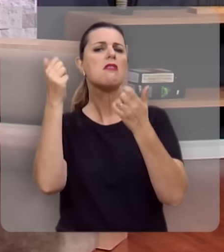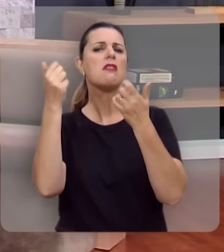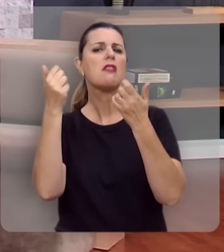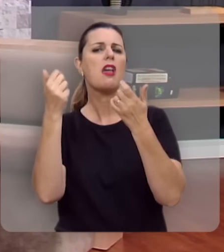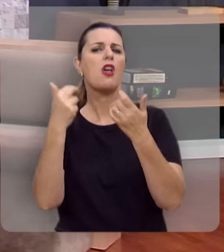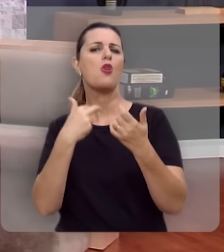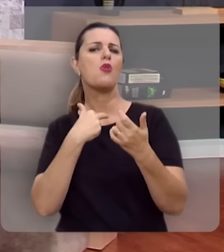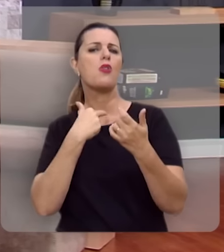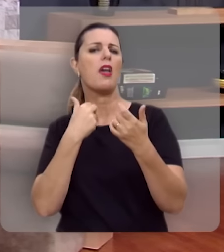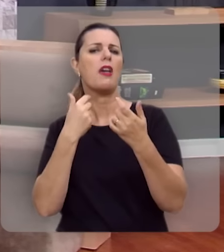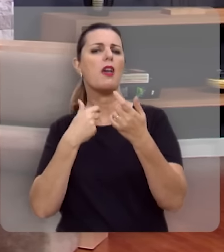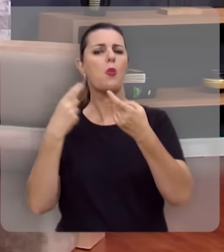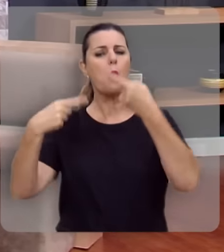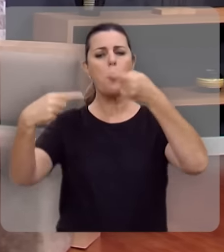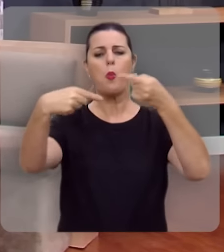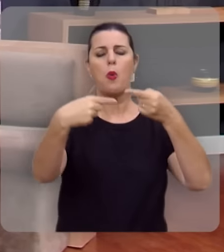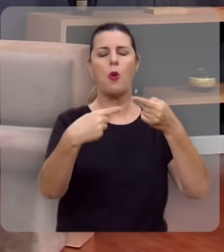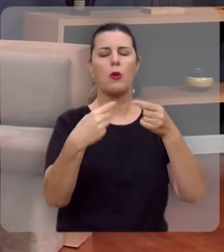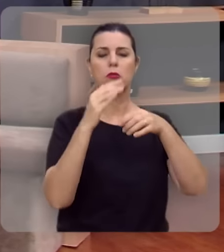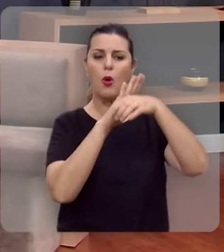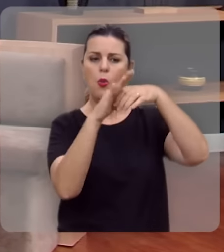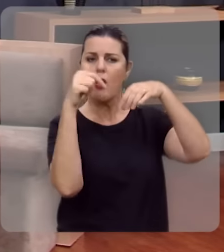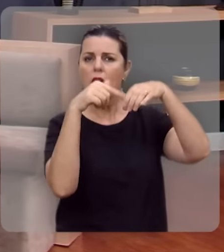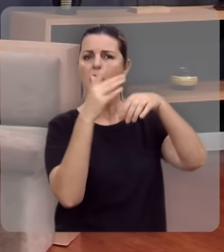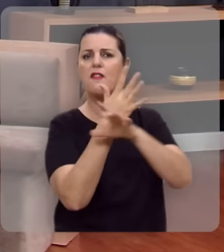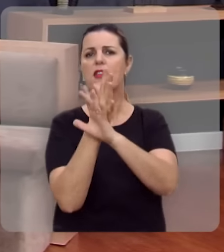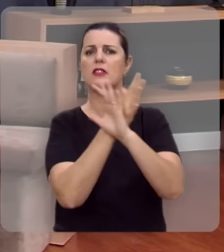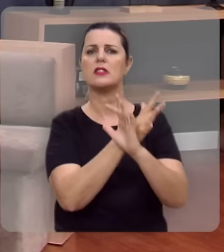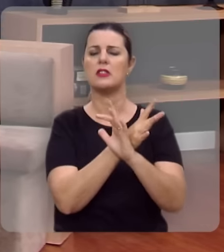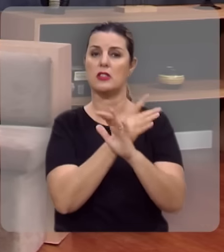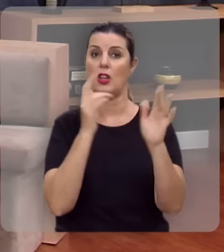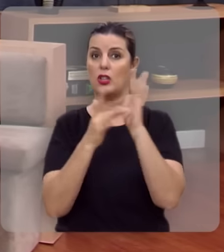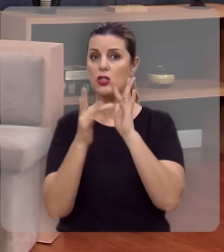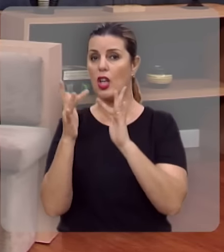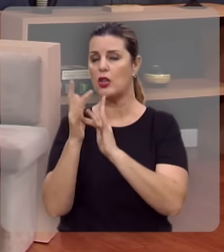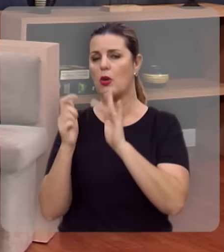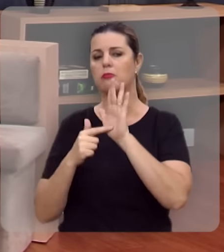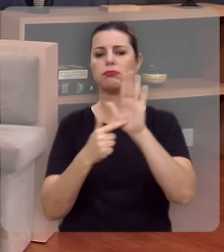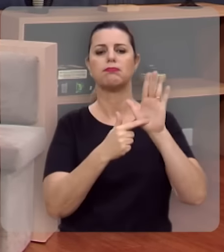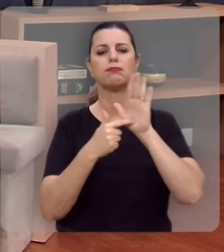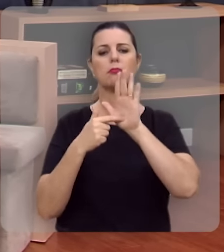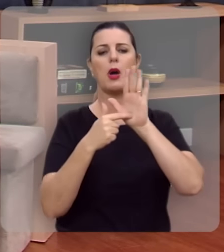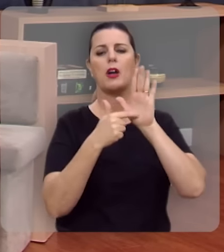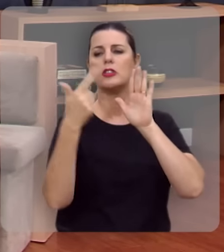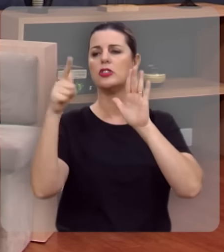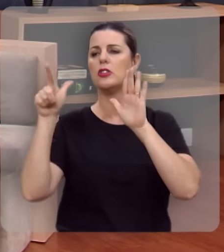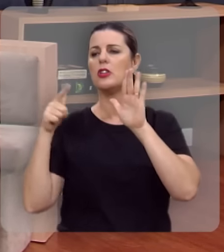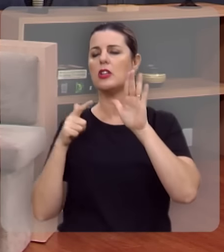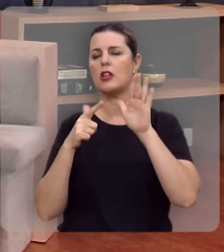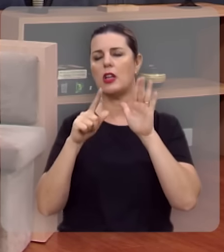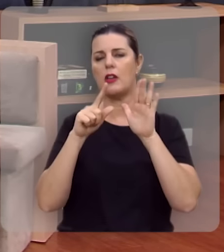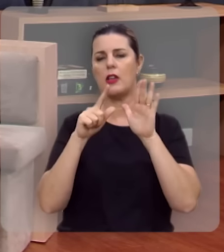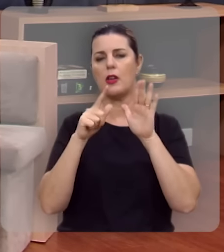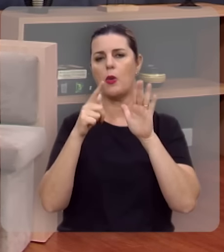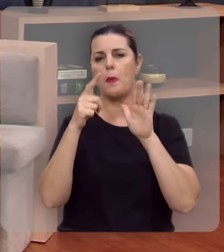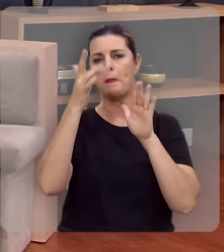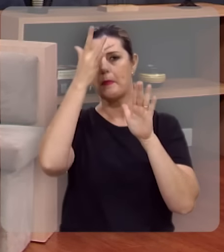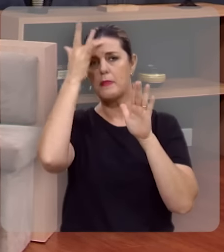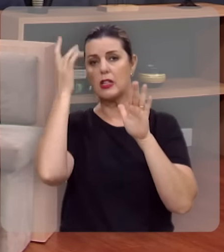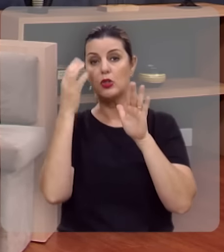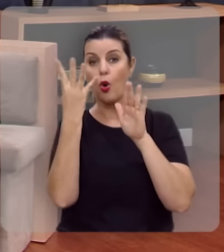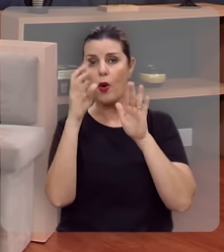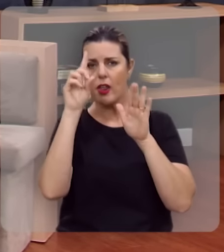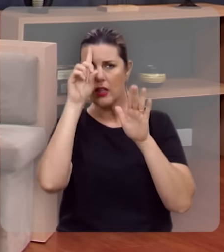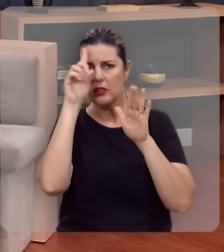incontroverso. Seu túmulo está vazio. Ele apareceu para várias pessoas durante 40